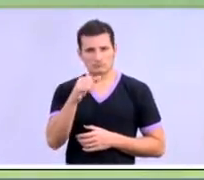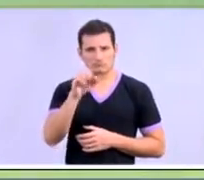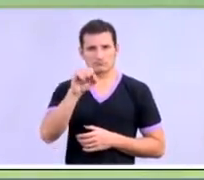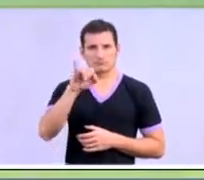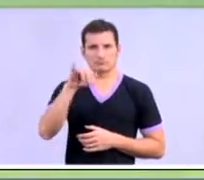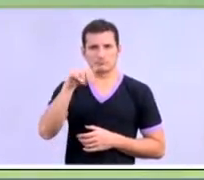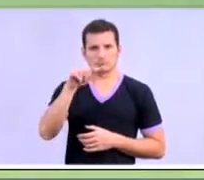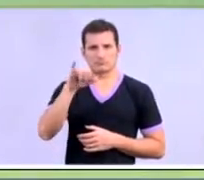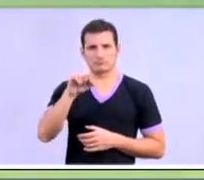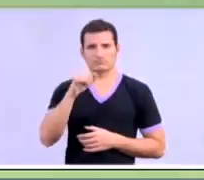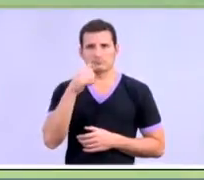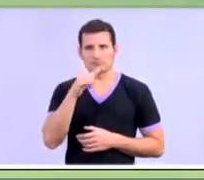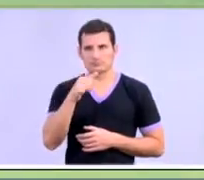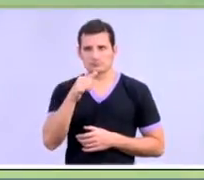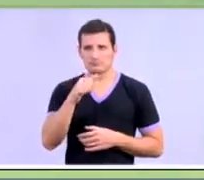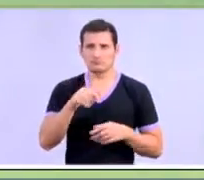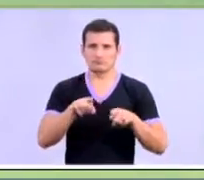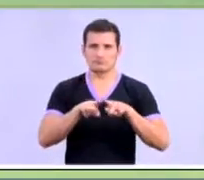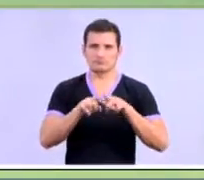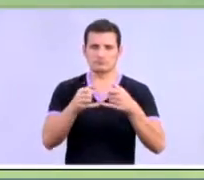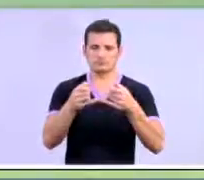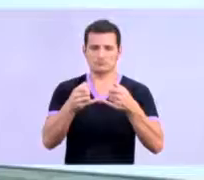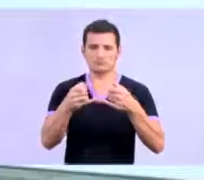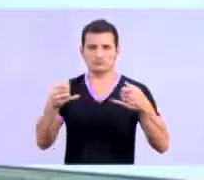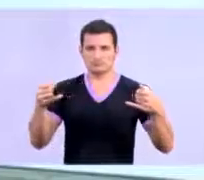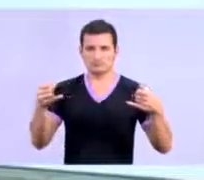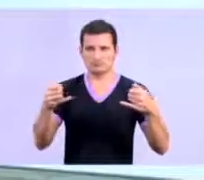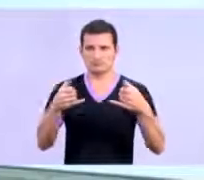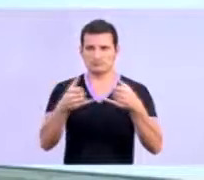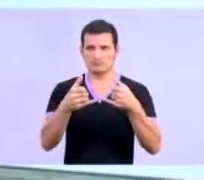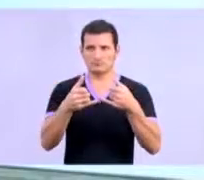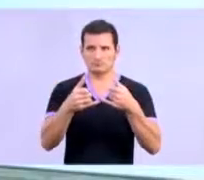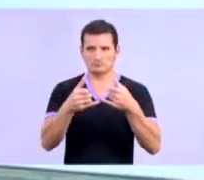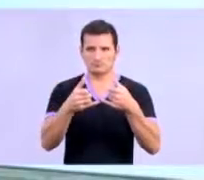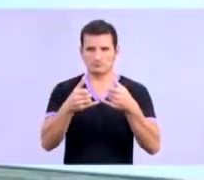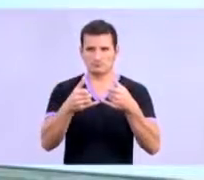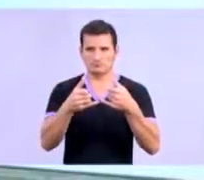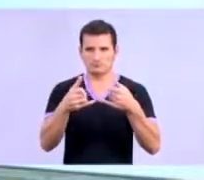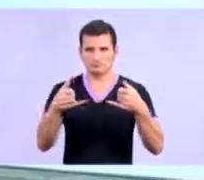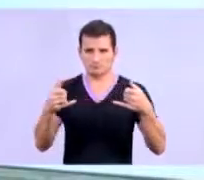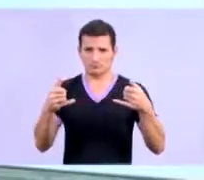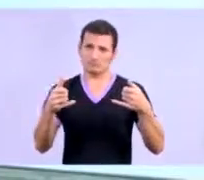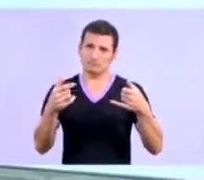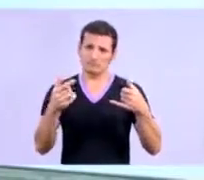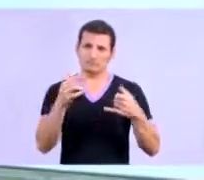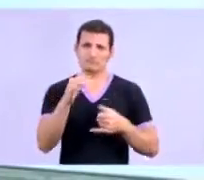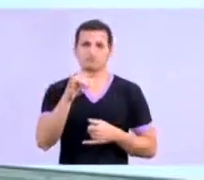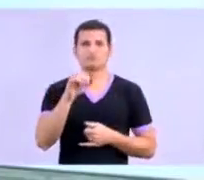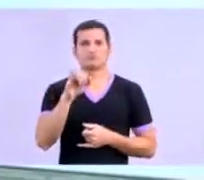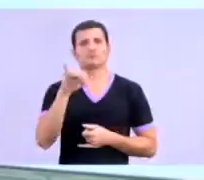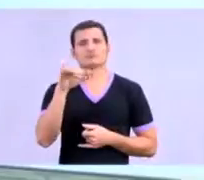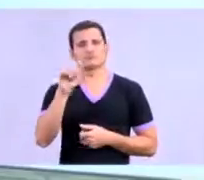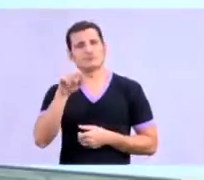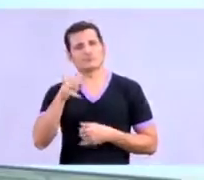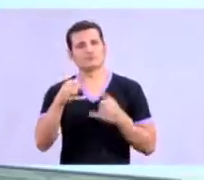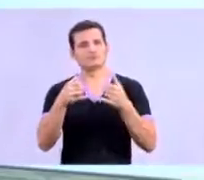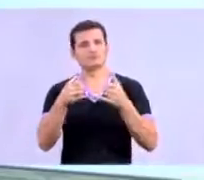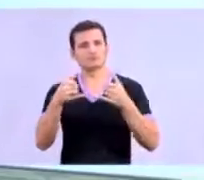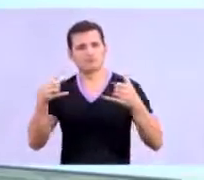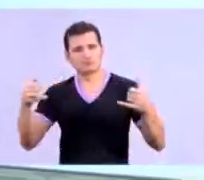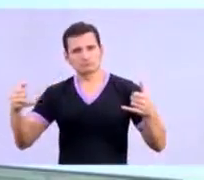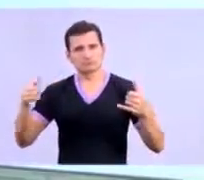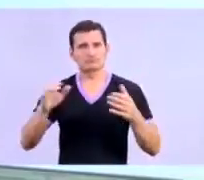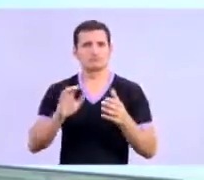e os cabos, correto? Então, a camada física são o quê? São os cabos, os conectores,